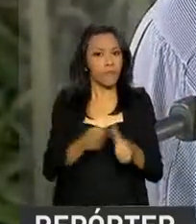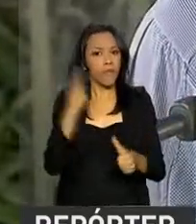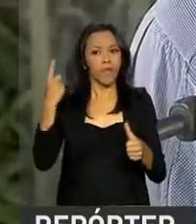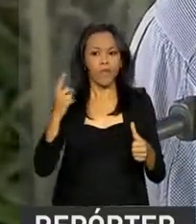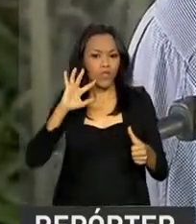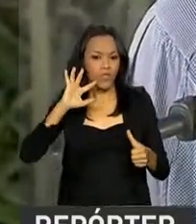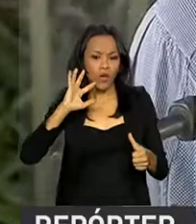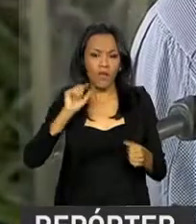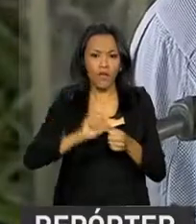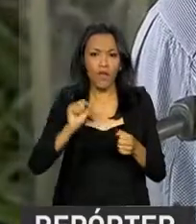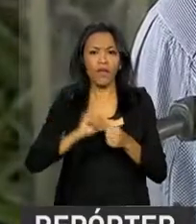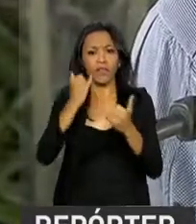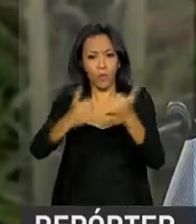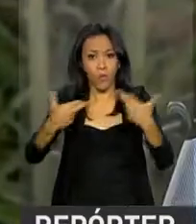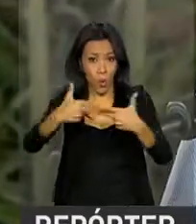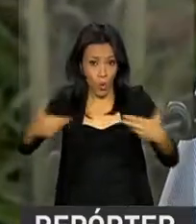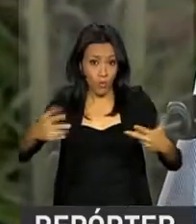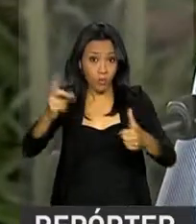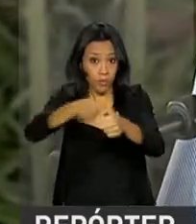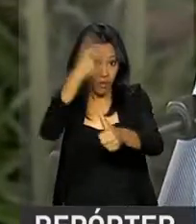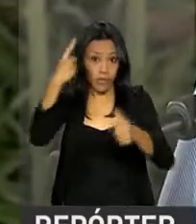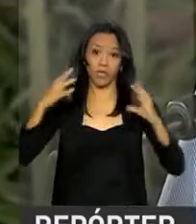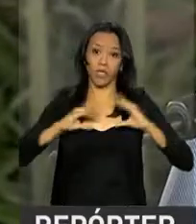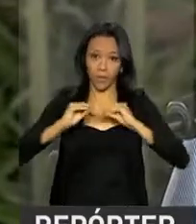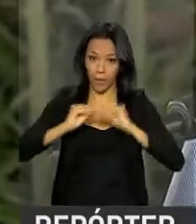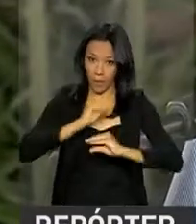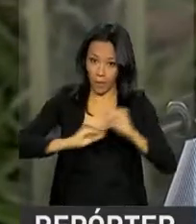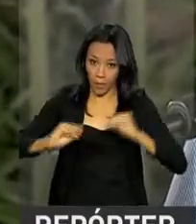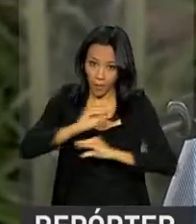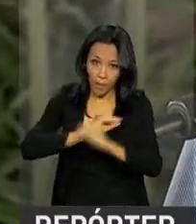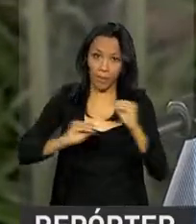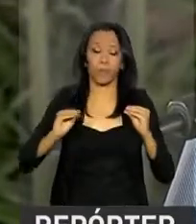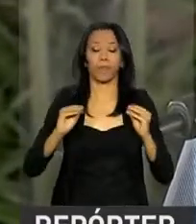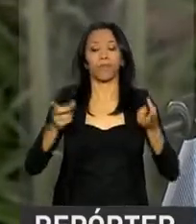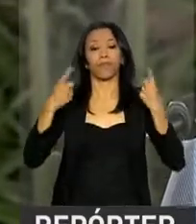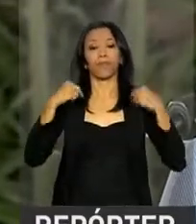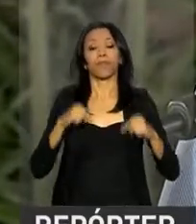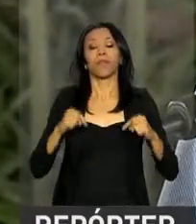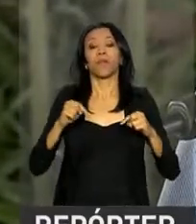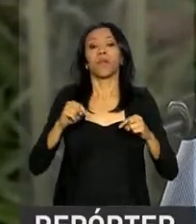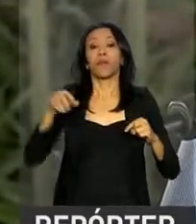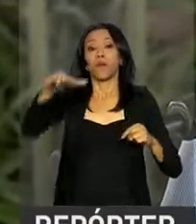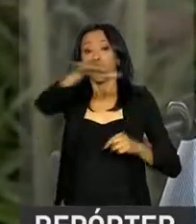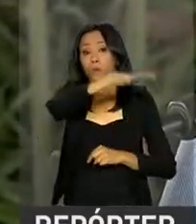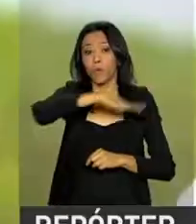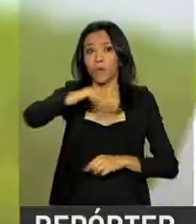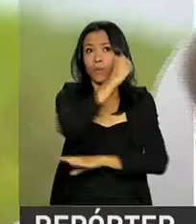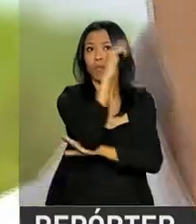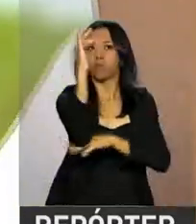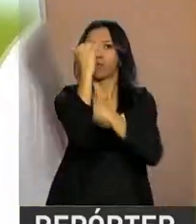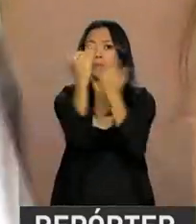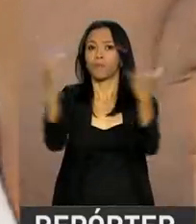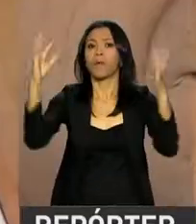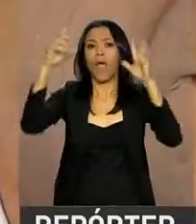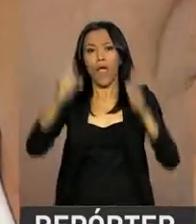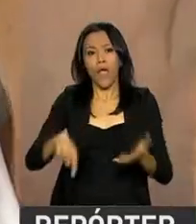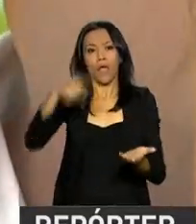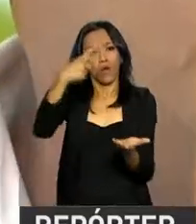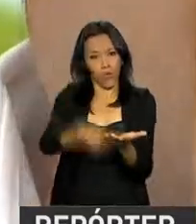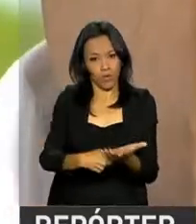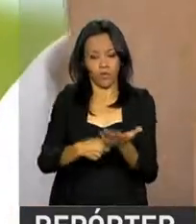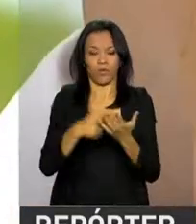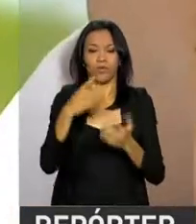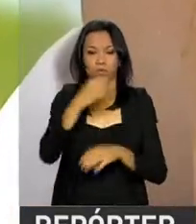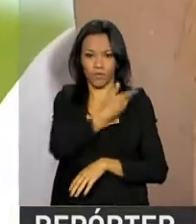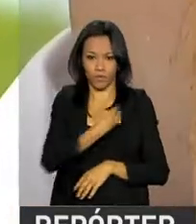intenso já o meio ambiente é um compromisso do governo brasileiro nascido e criado na região